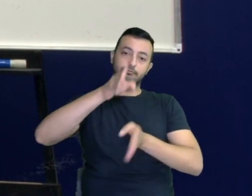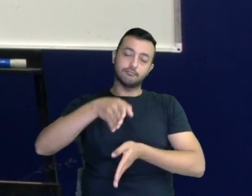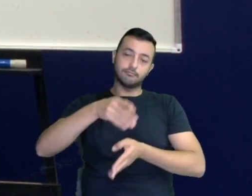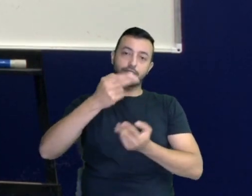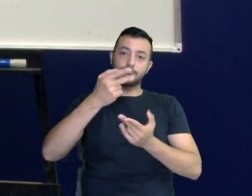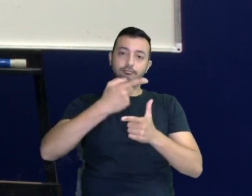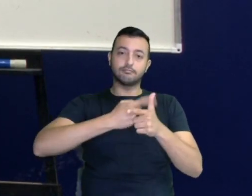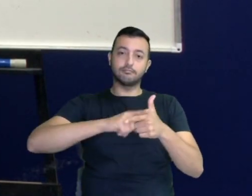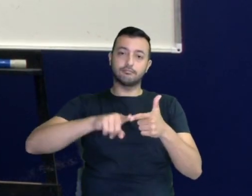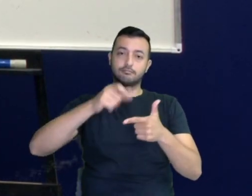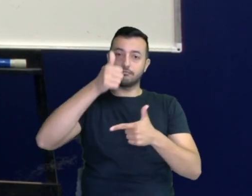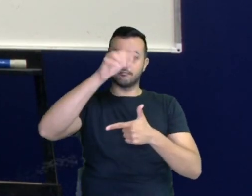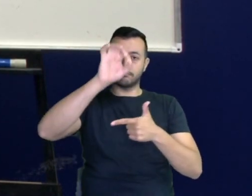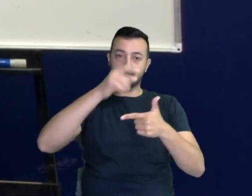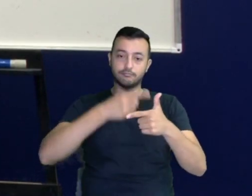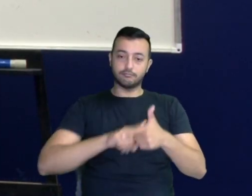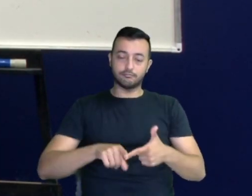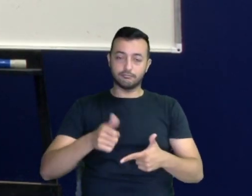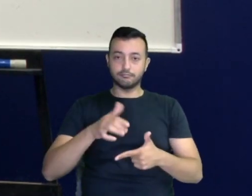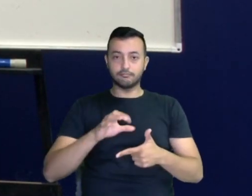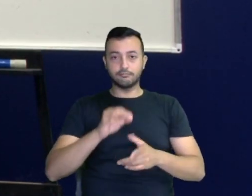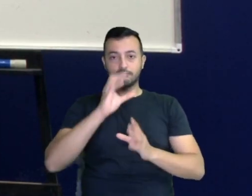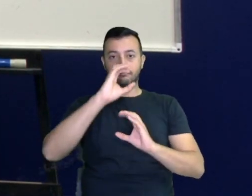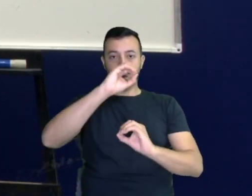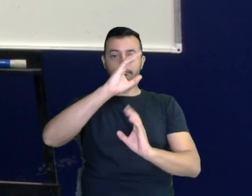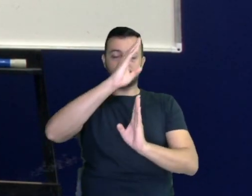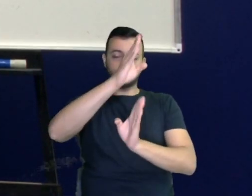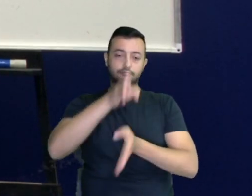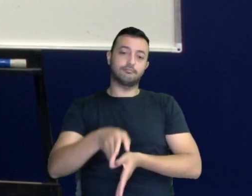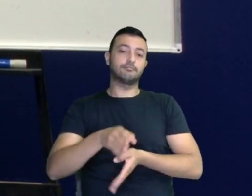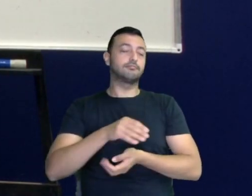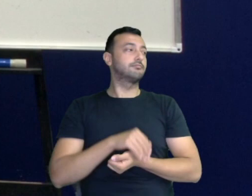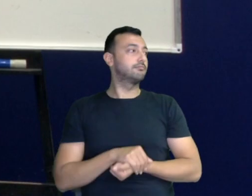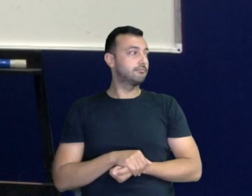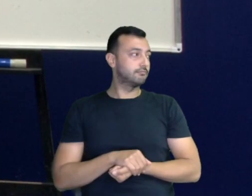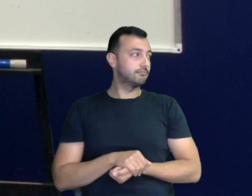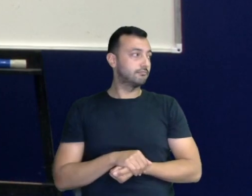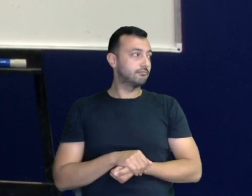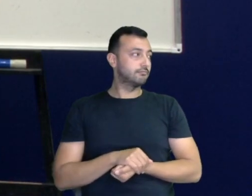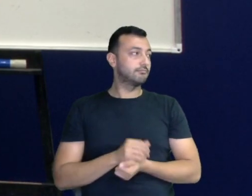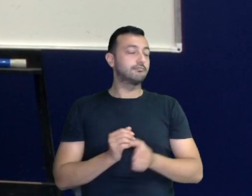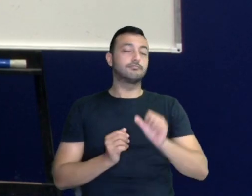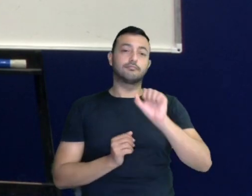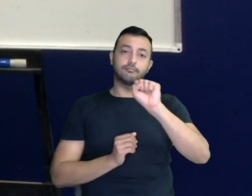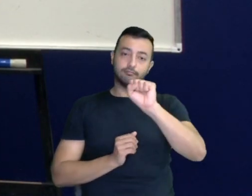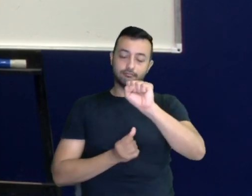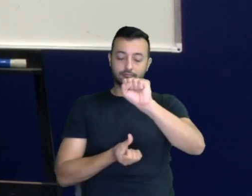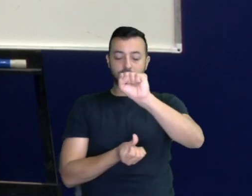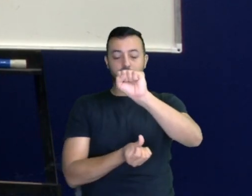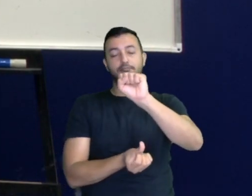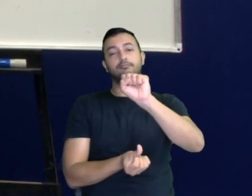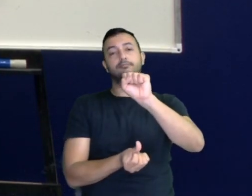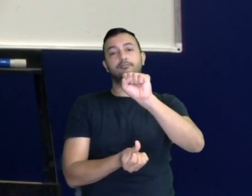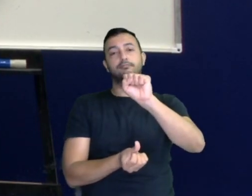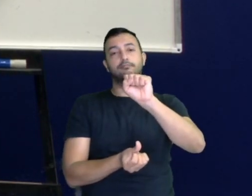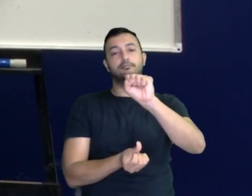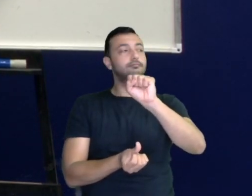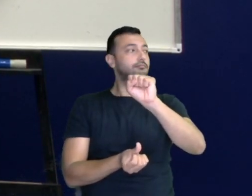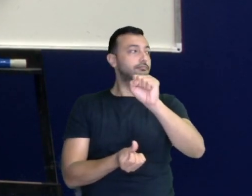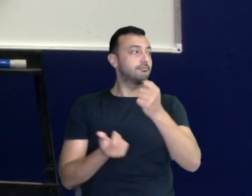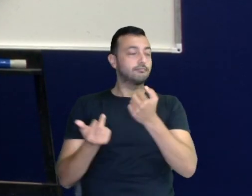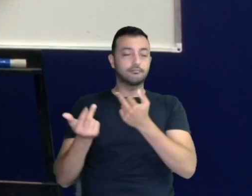10, tá? Cortar os zeros aí para reduzir os nossos valores. Ou seja, a gente fica aí, ó, com 8 sobre